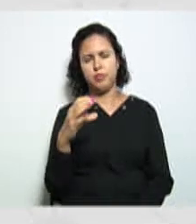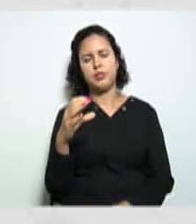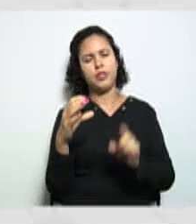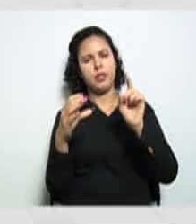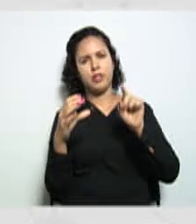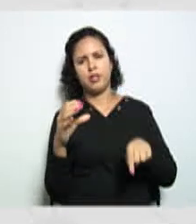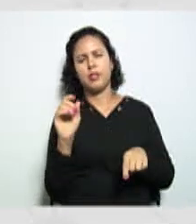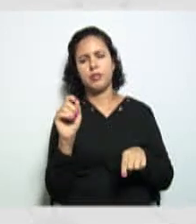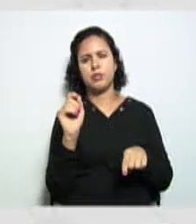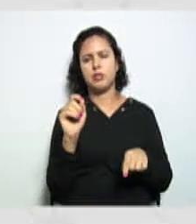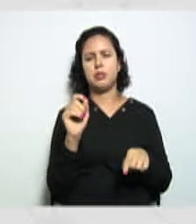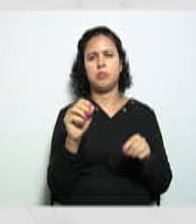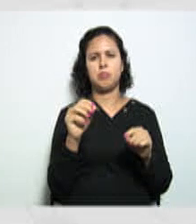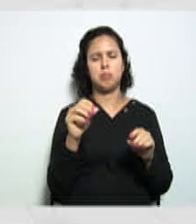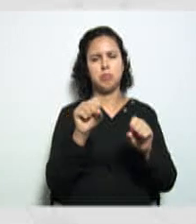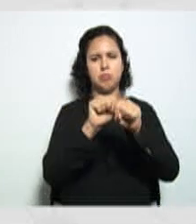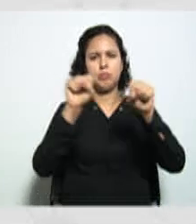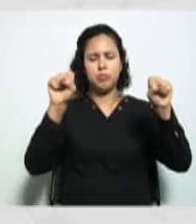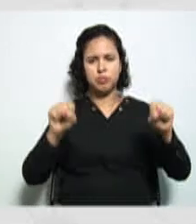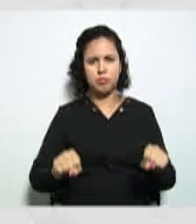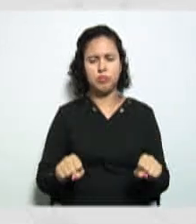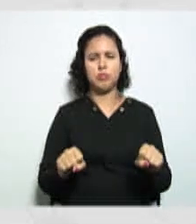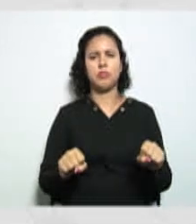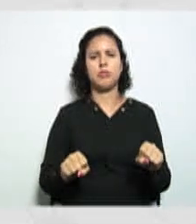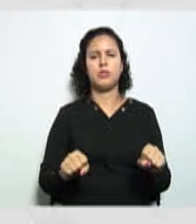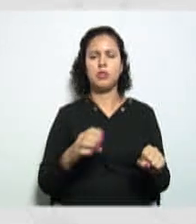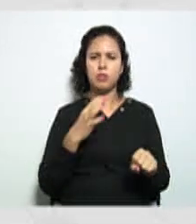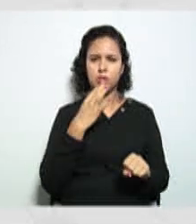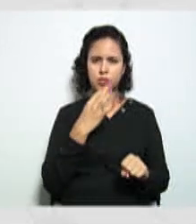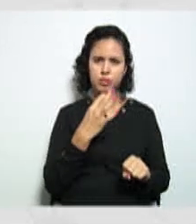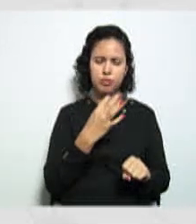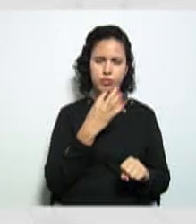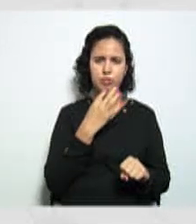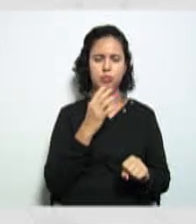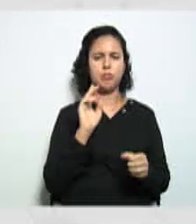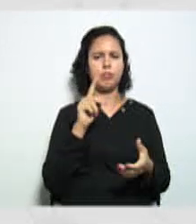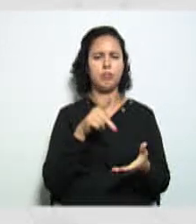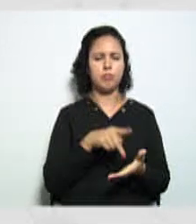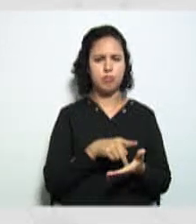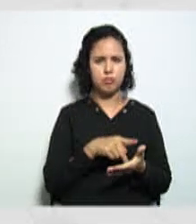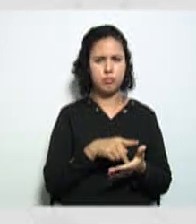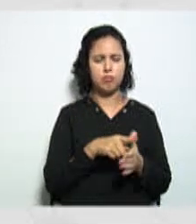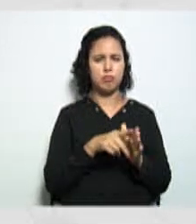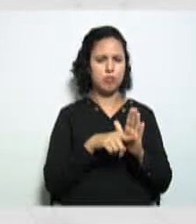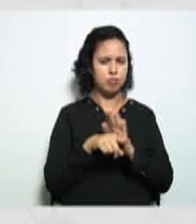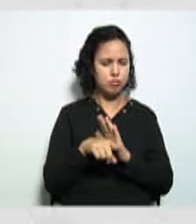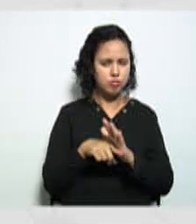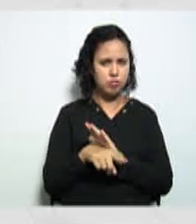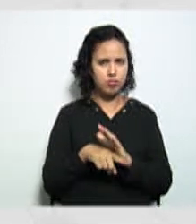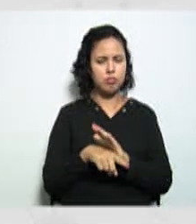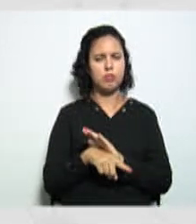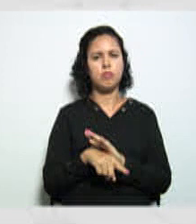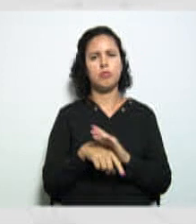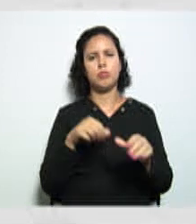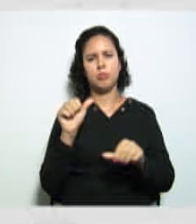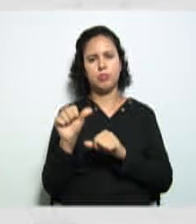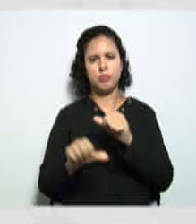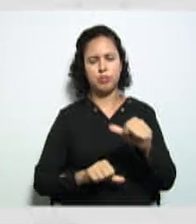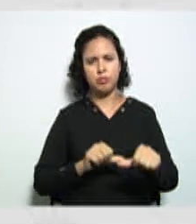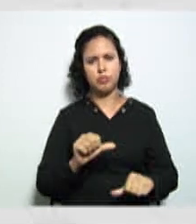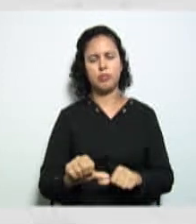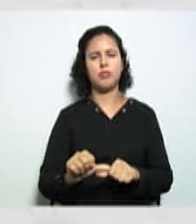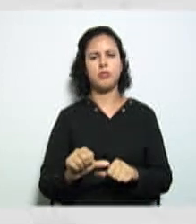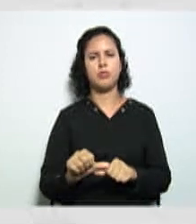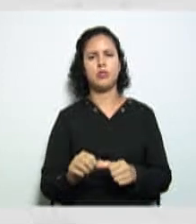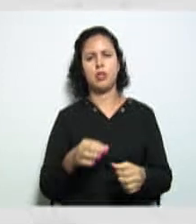conhecimento sistematizado, né, que é um conhecimento real, verificável, falível,